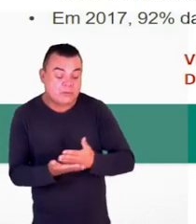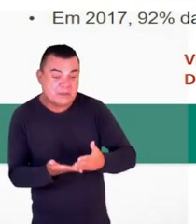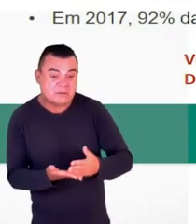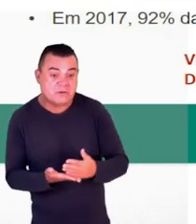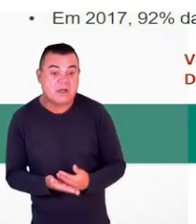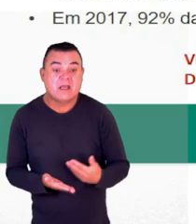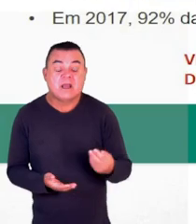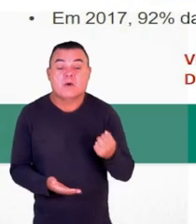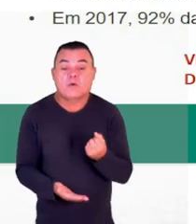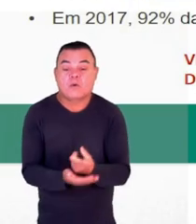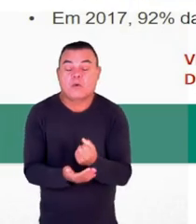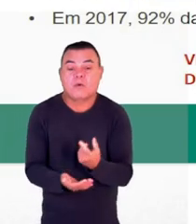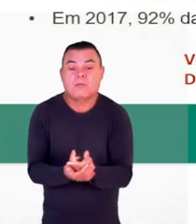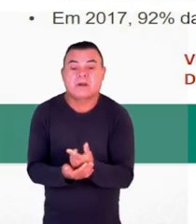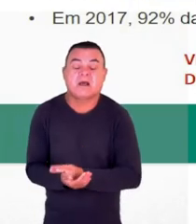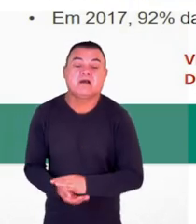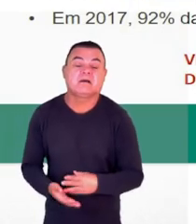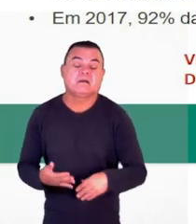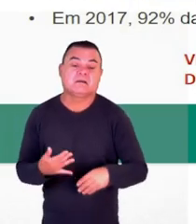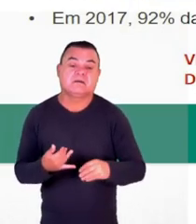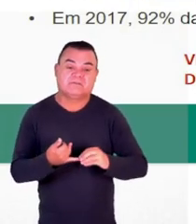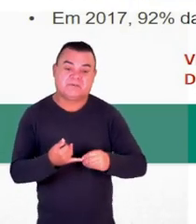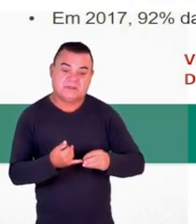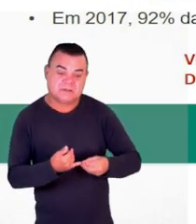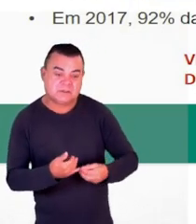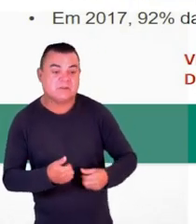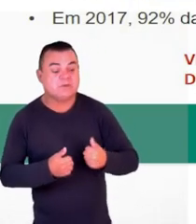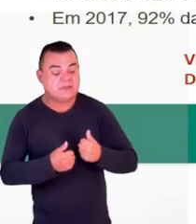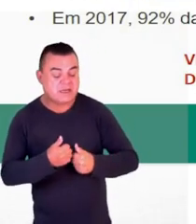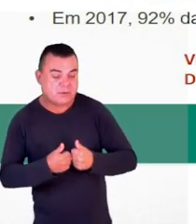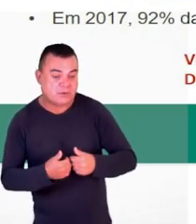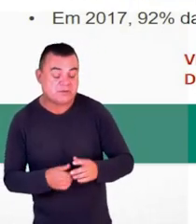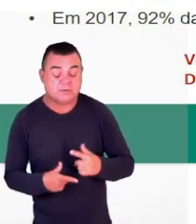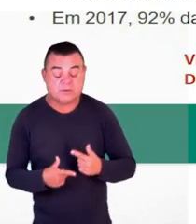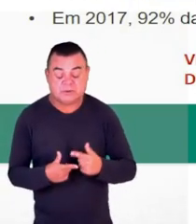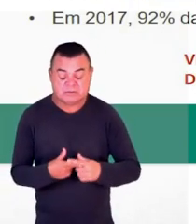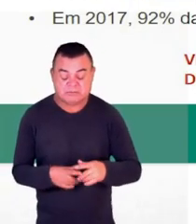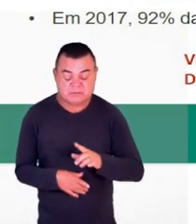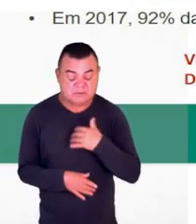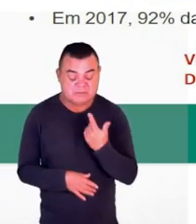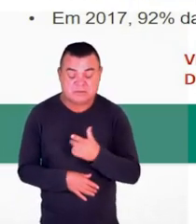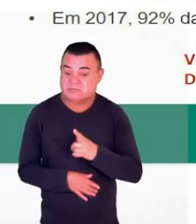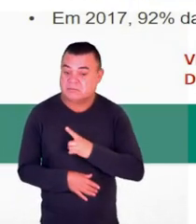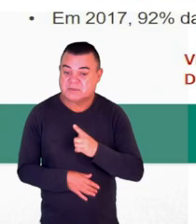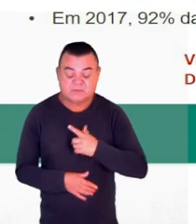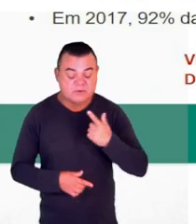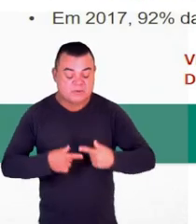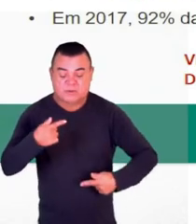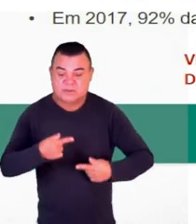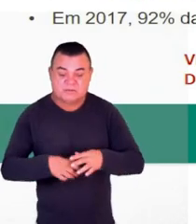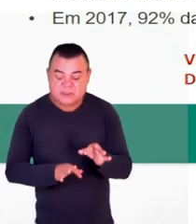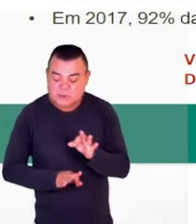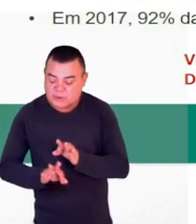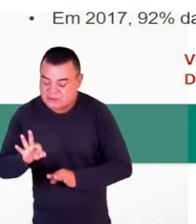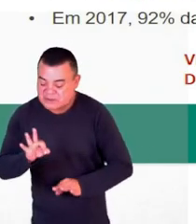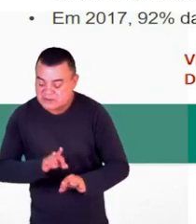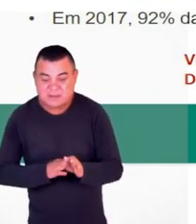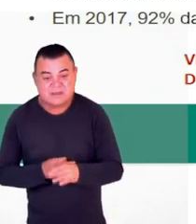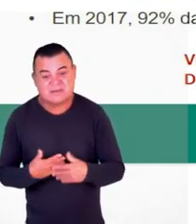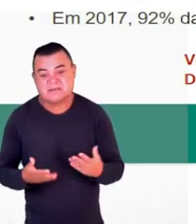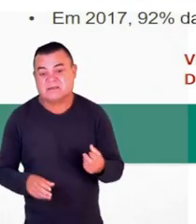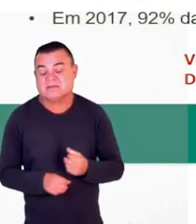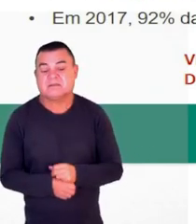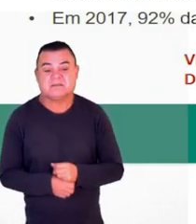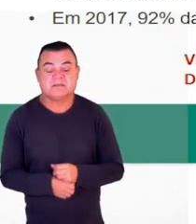não tem uma política de abastecimento que seja capaz de de organizar e de orientar Esse sistema de eh de produção de alimentos né